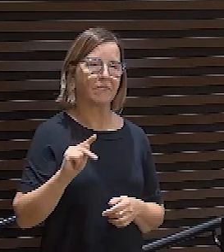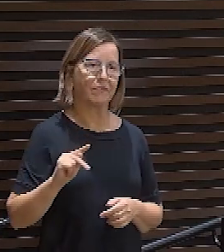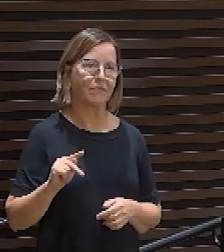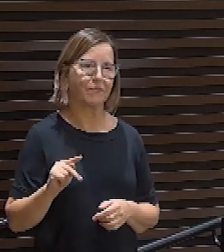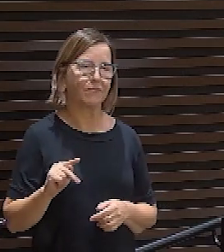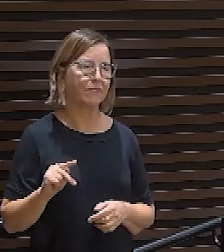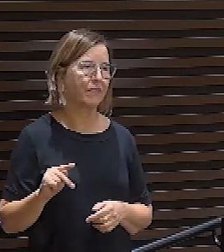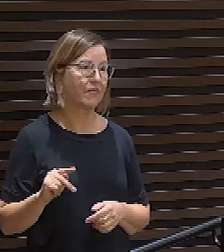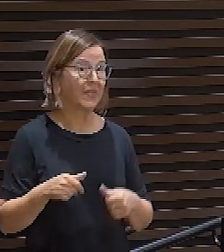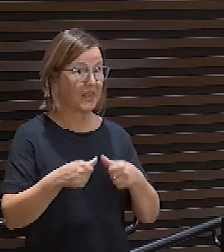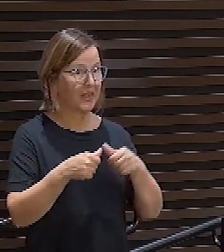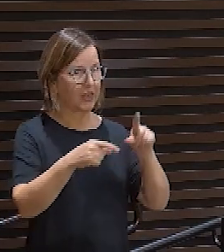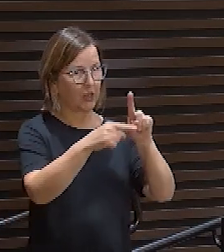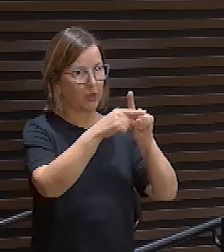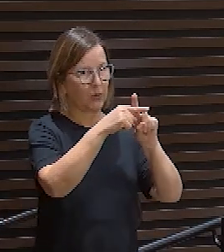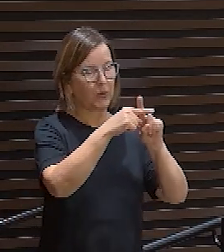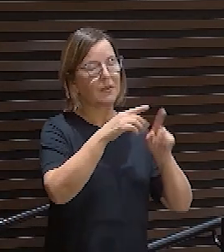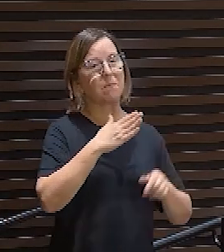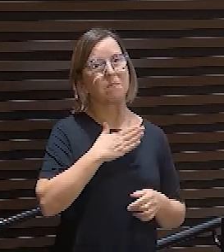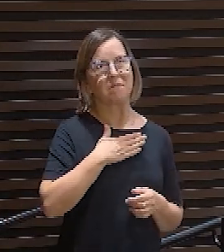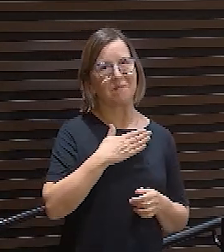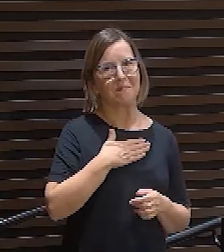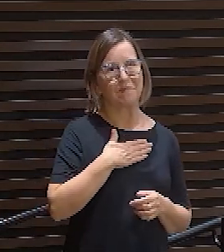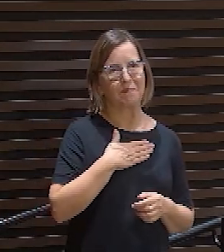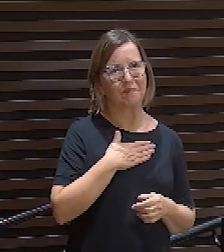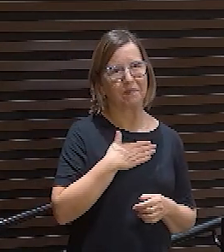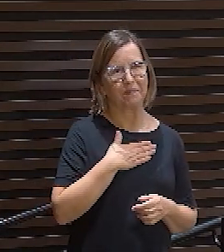Essa cruz, ela era minha.